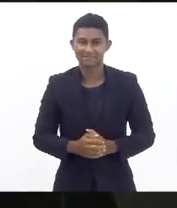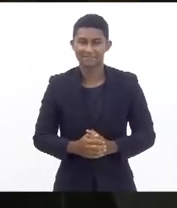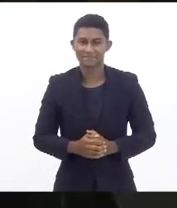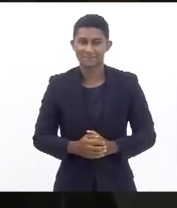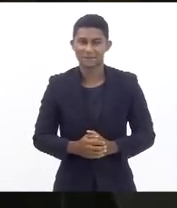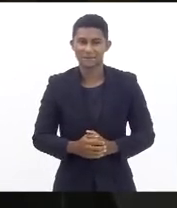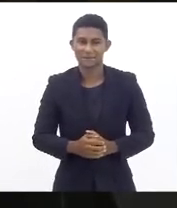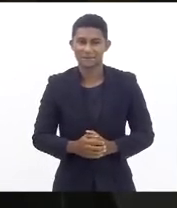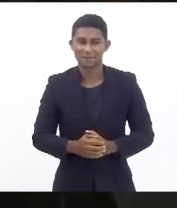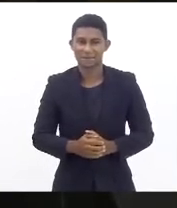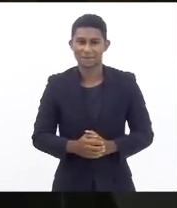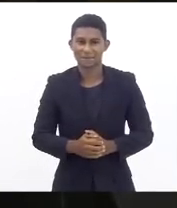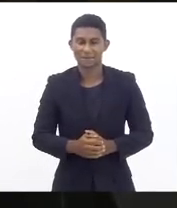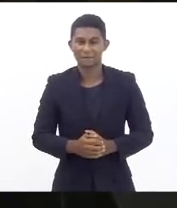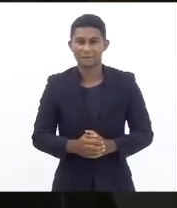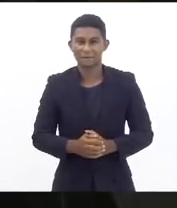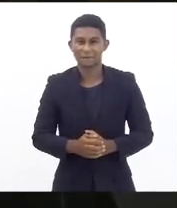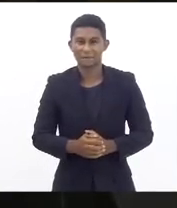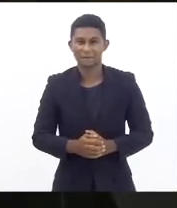e a senhora